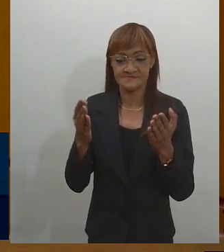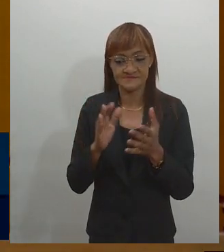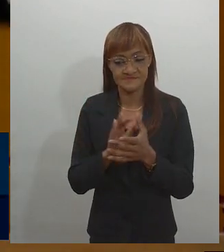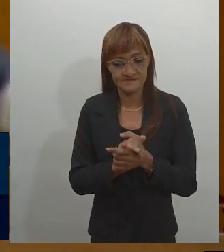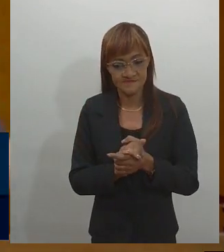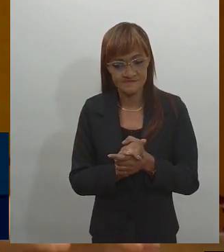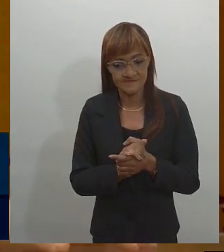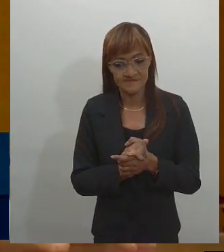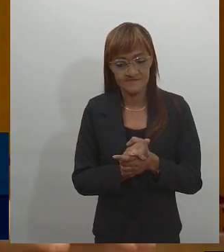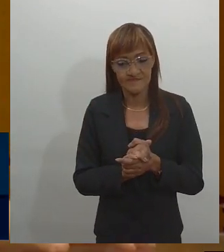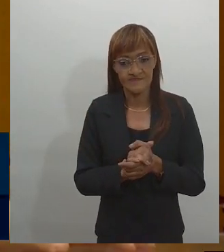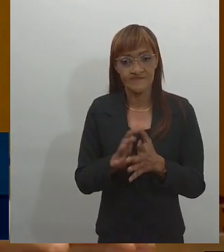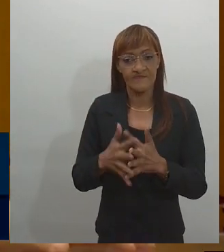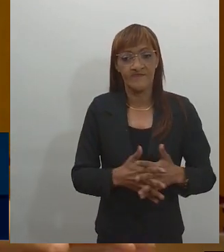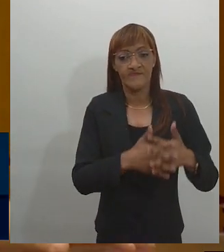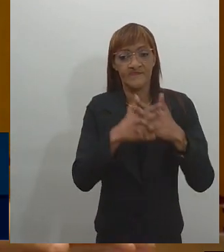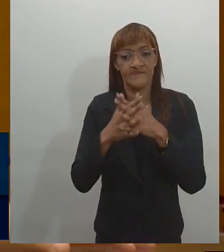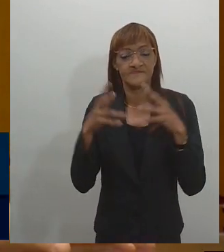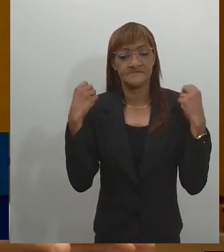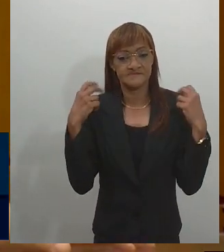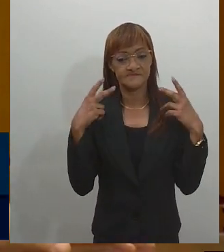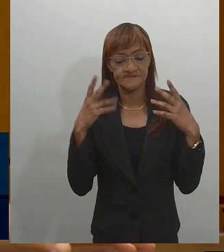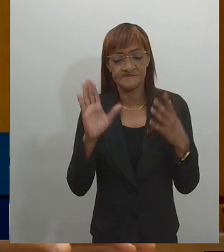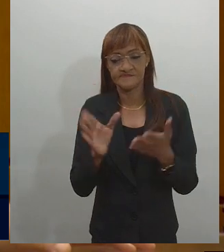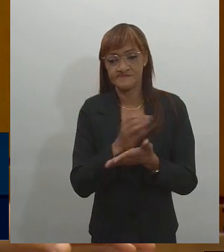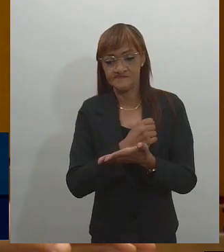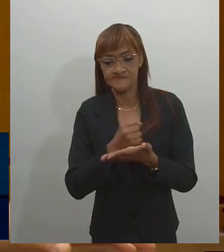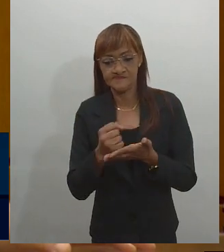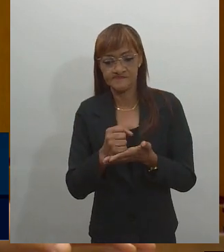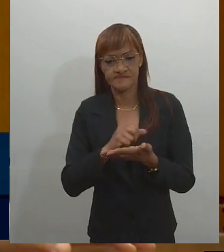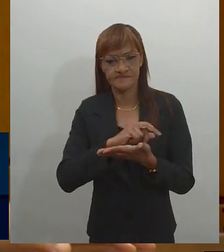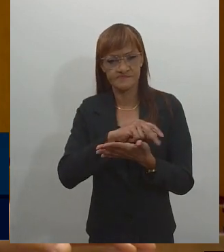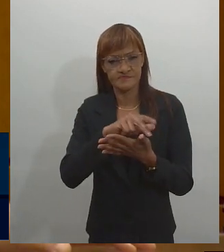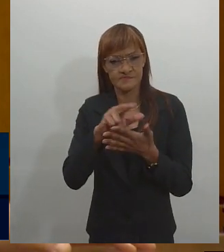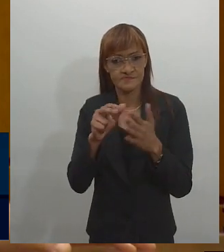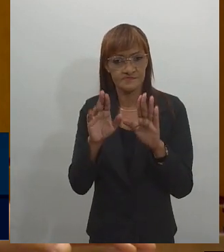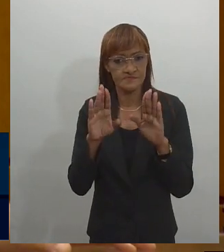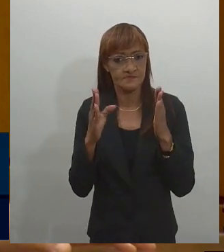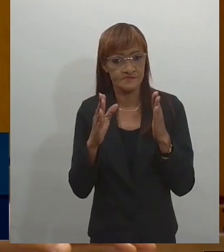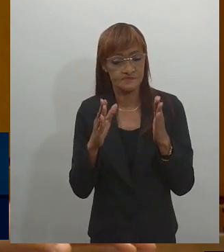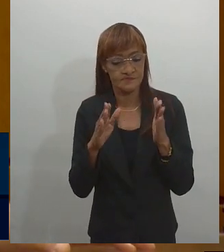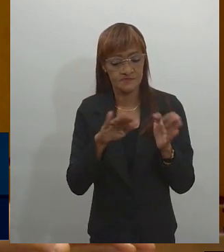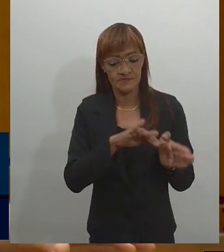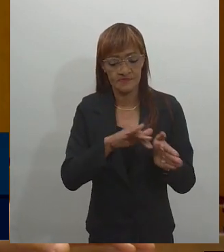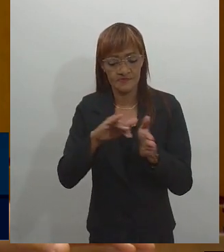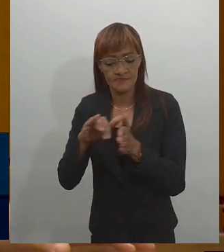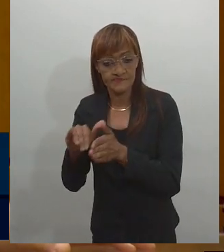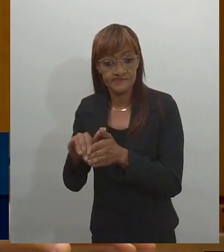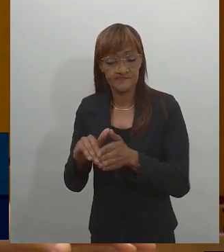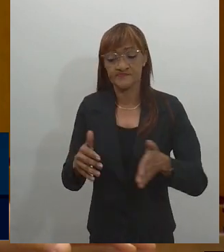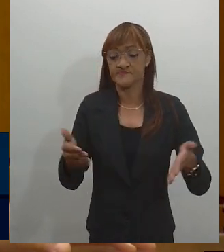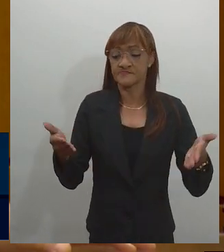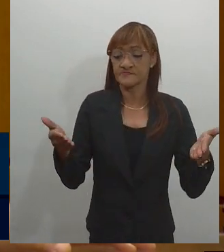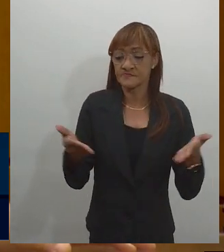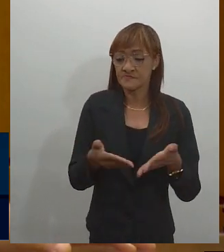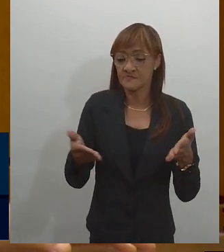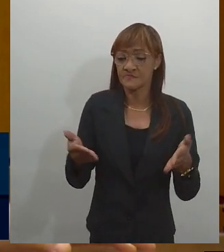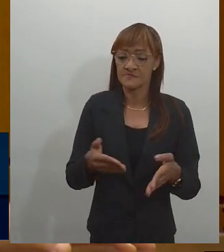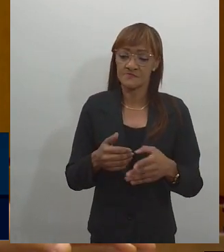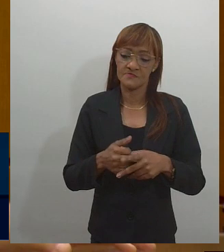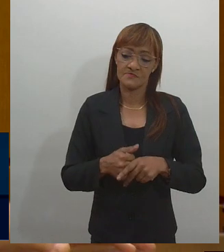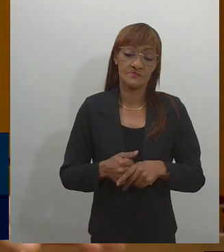Festival da Mandioca também. Então, agora é a hora da gente debater com profundidade